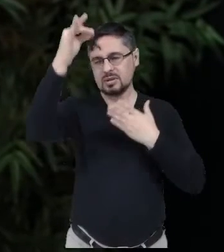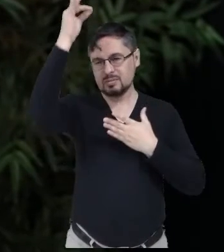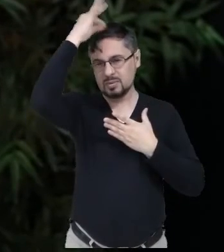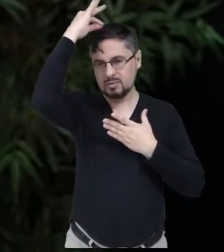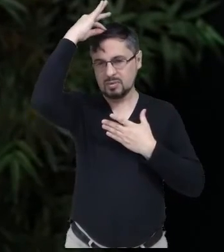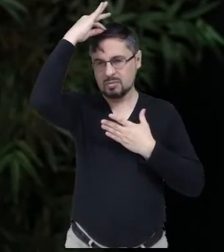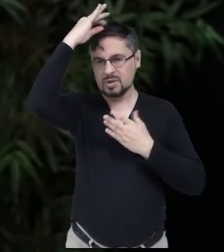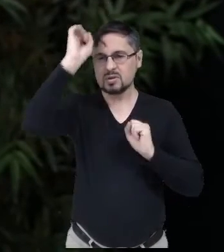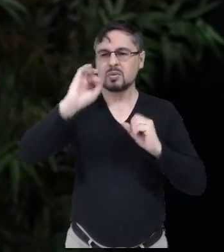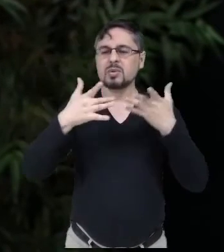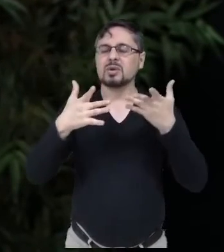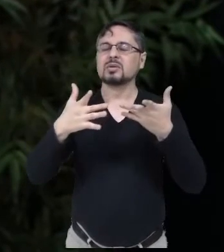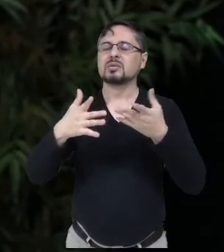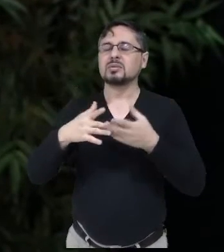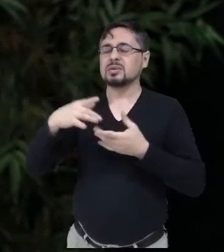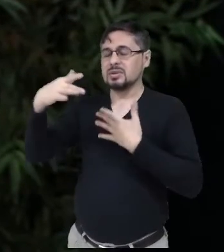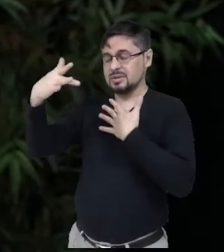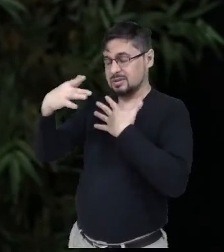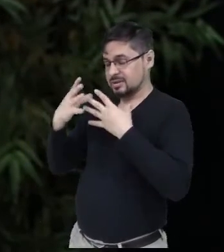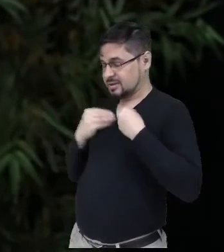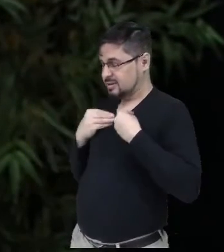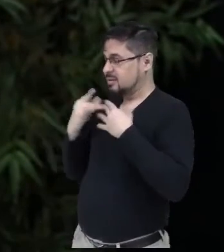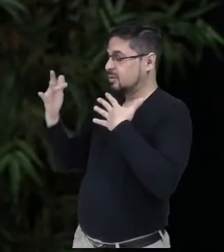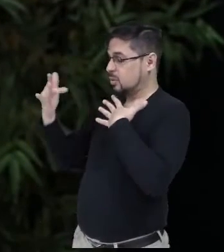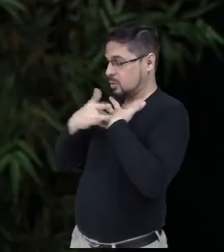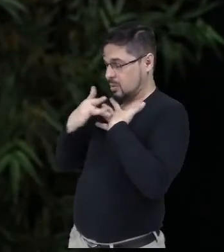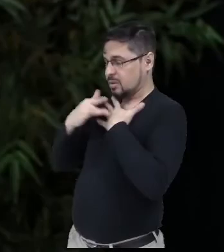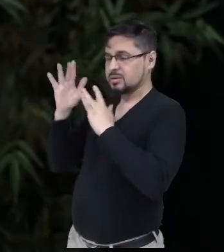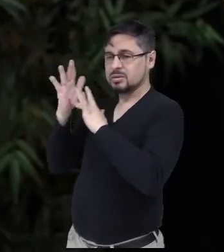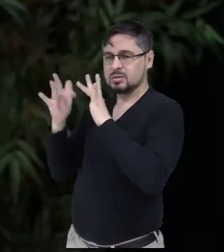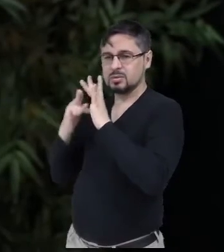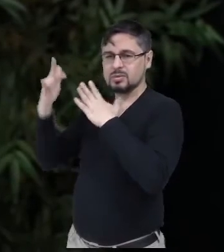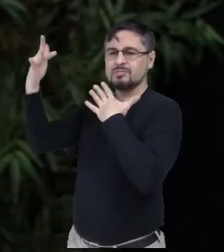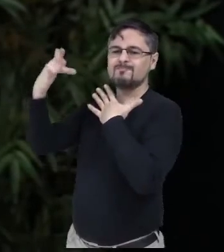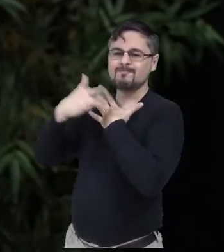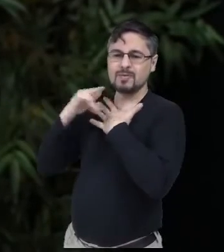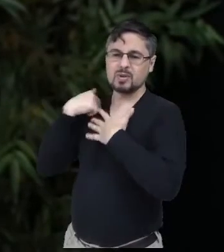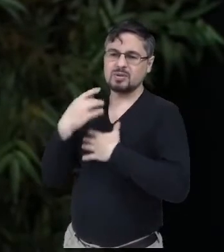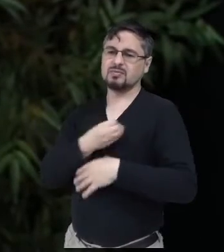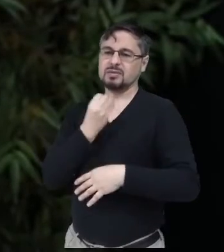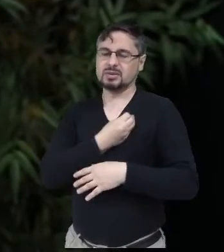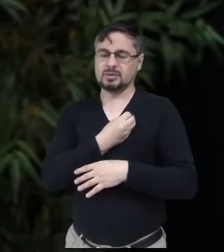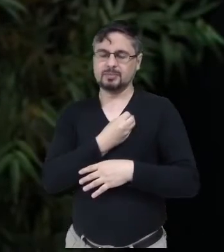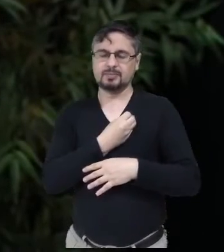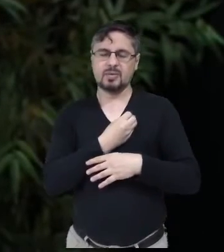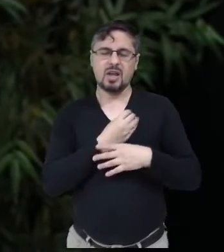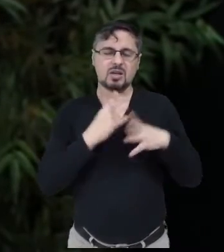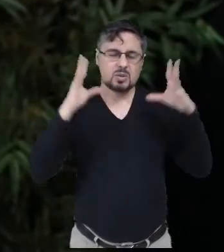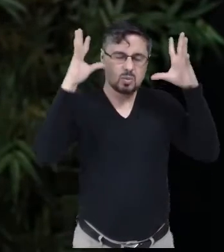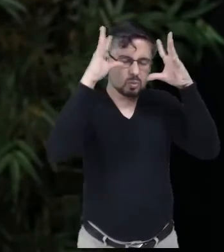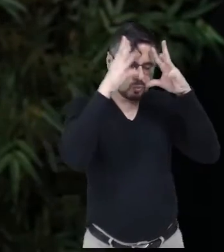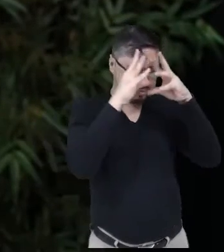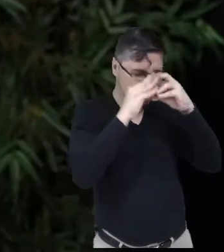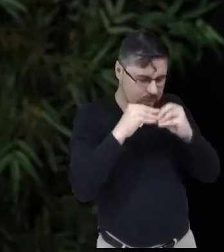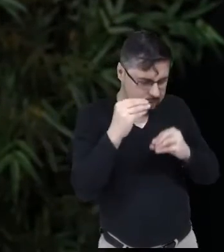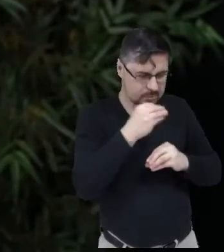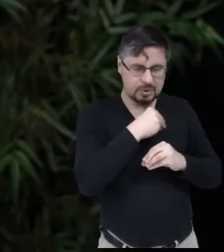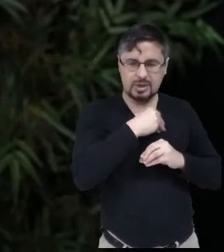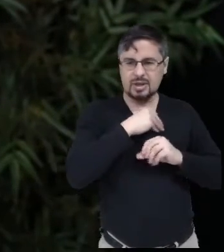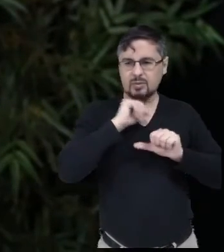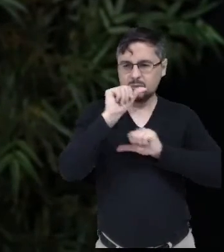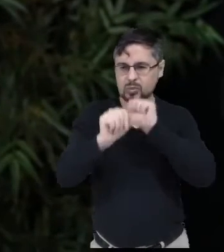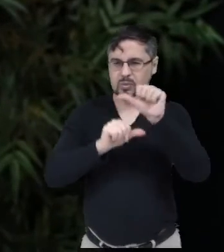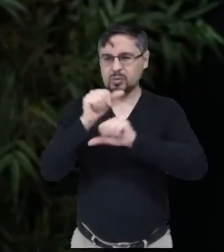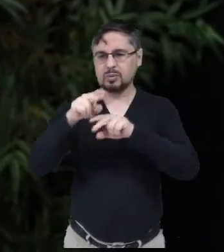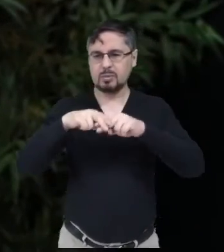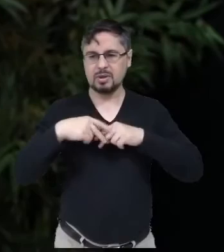quando sentimos o toque do Salvador. Instantaneamente, a escuridão trevosa do pecado é substituída pela